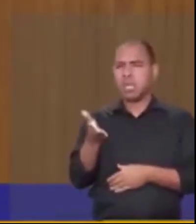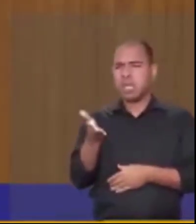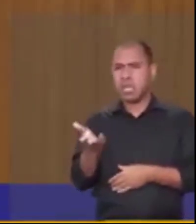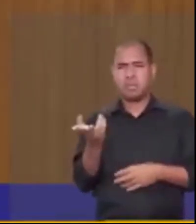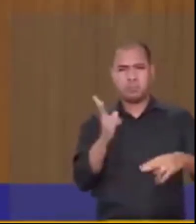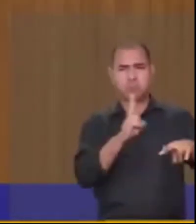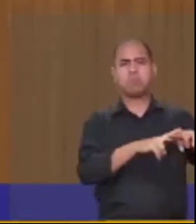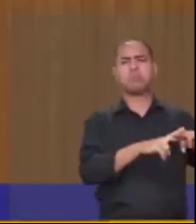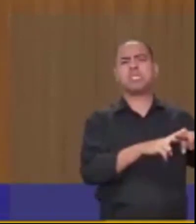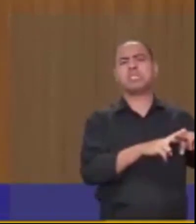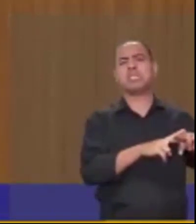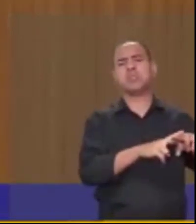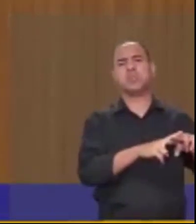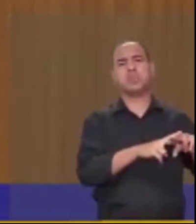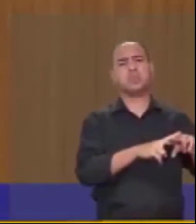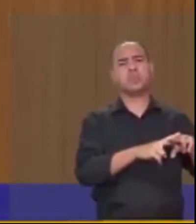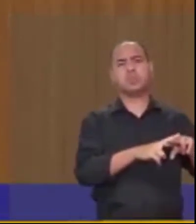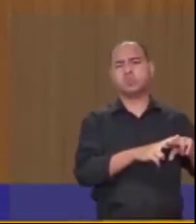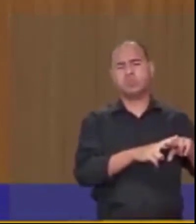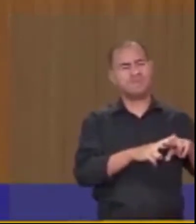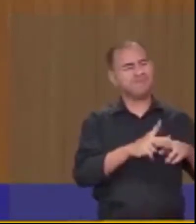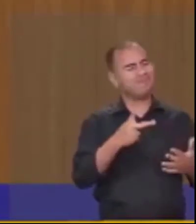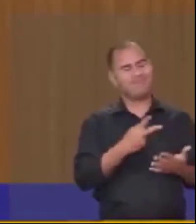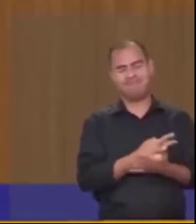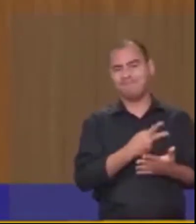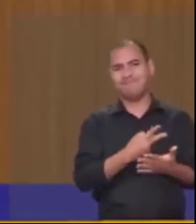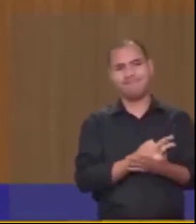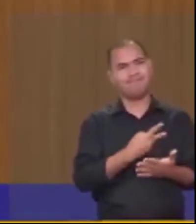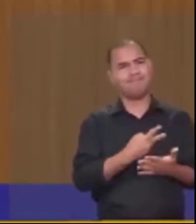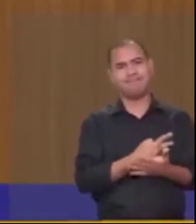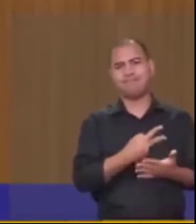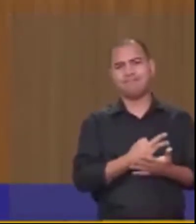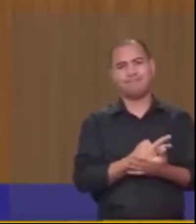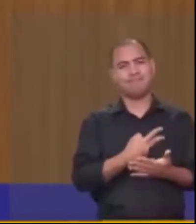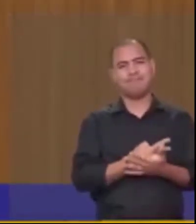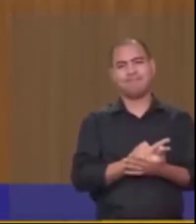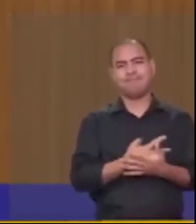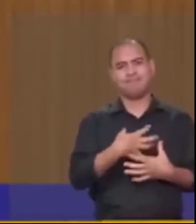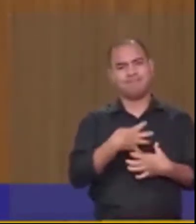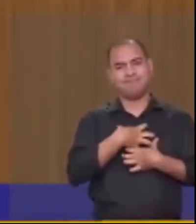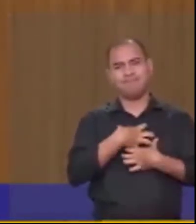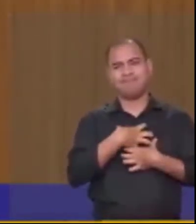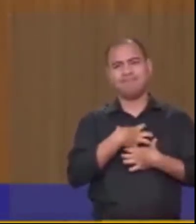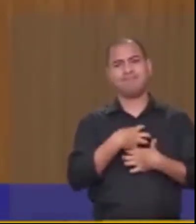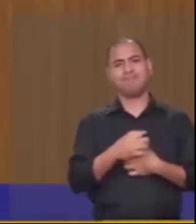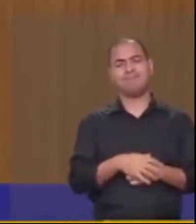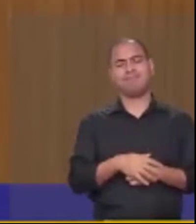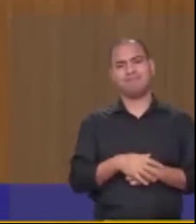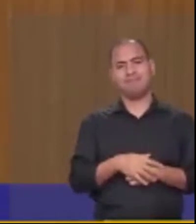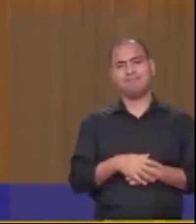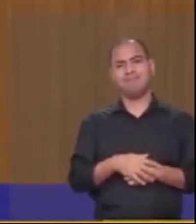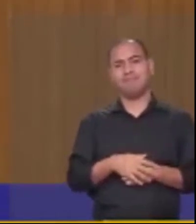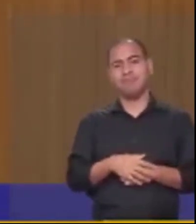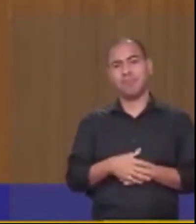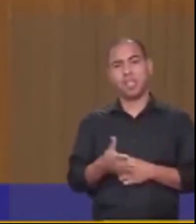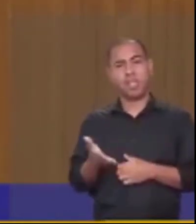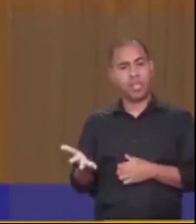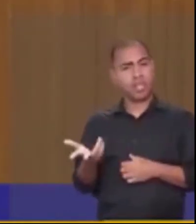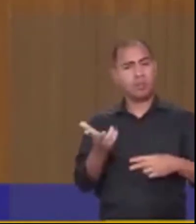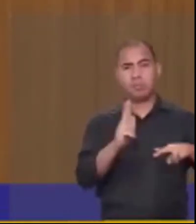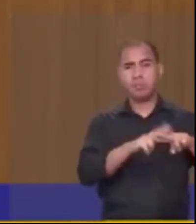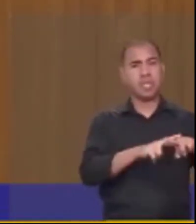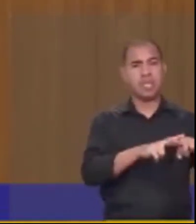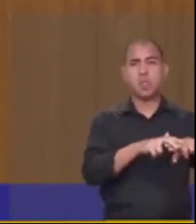na cara de cada cidadão de bem desse estado foi preso sem motivo algum